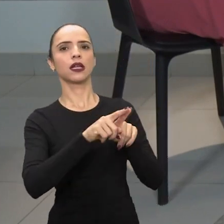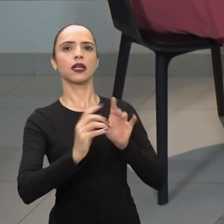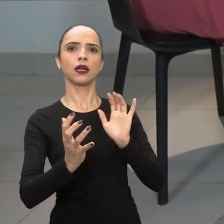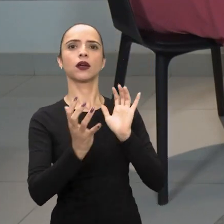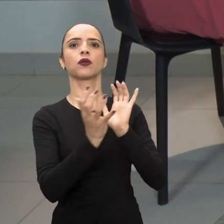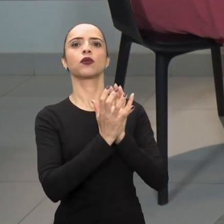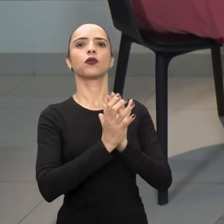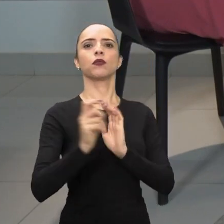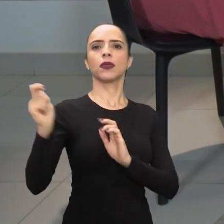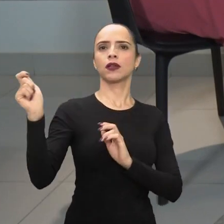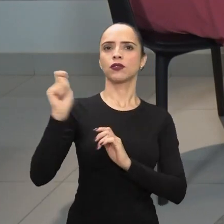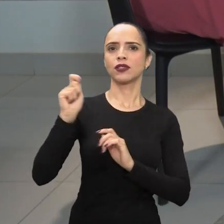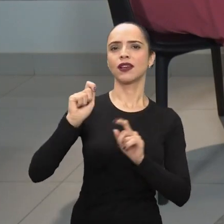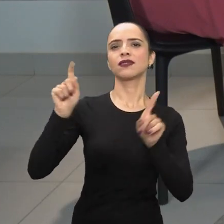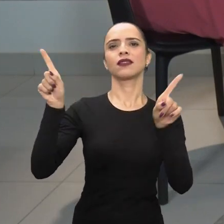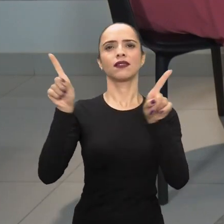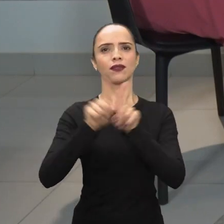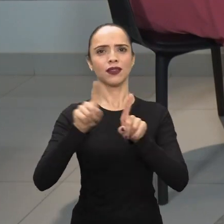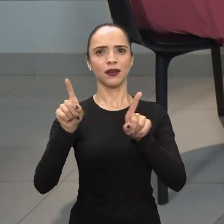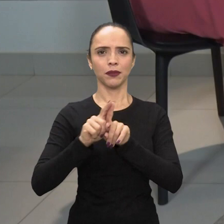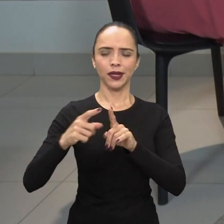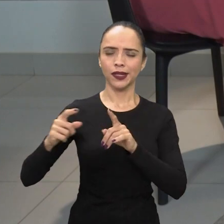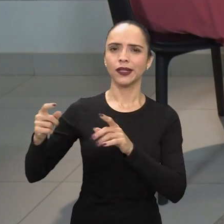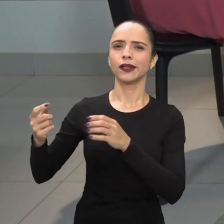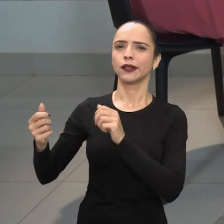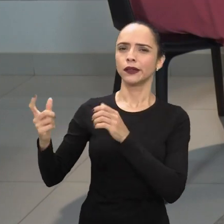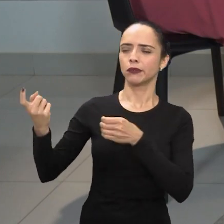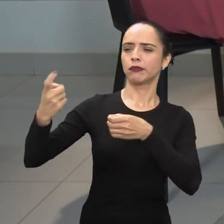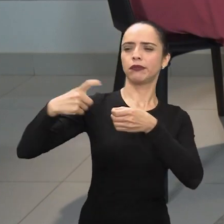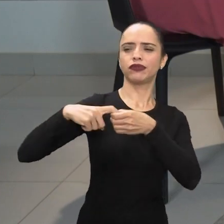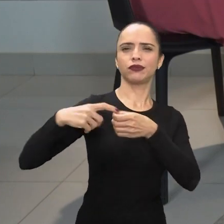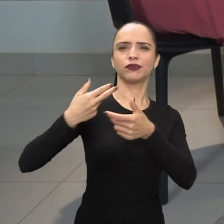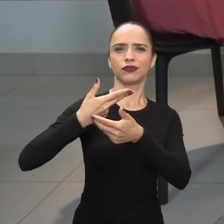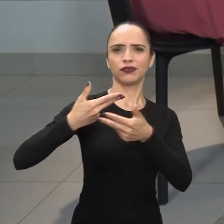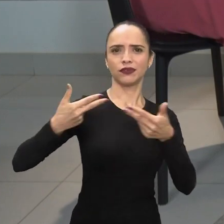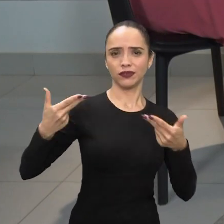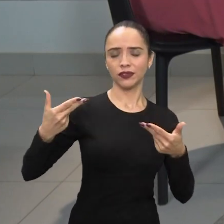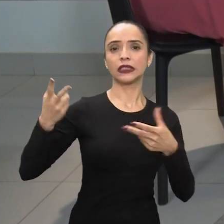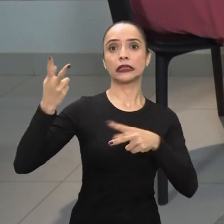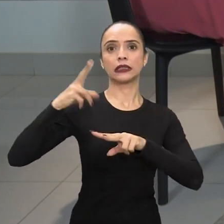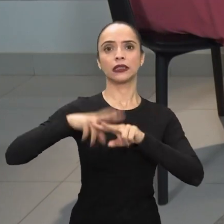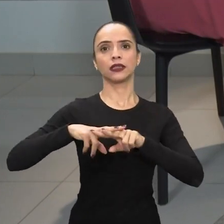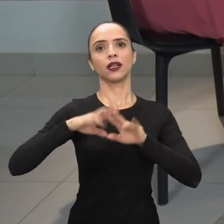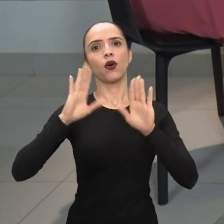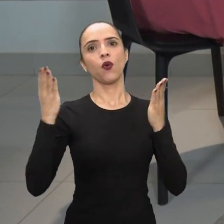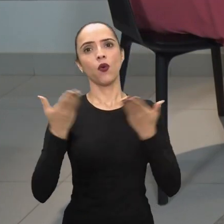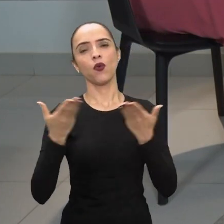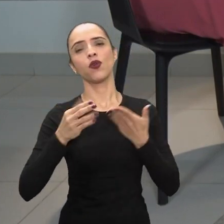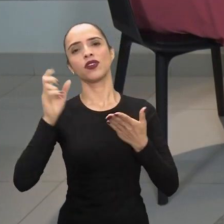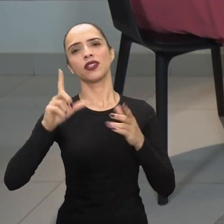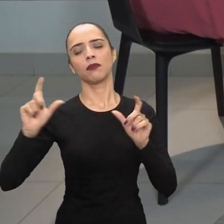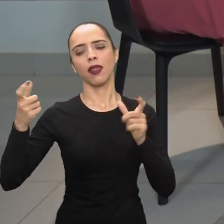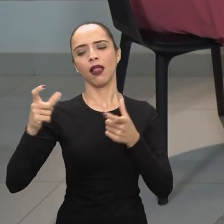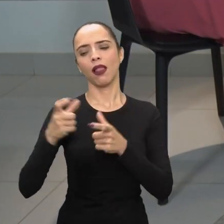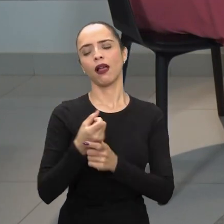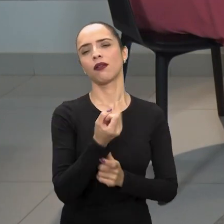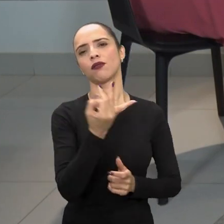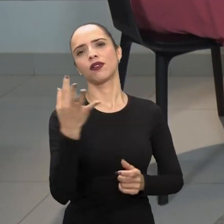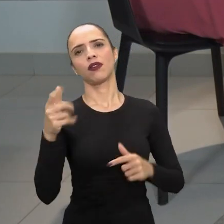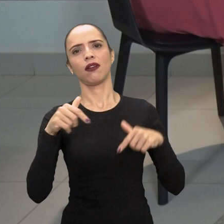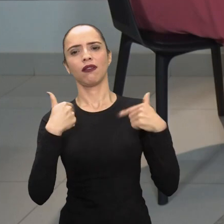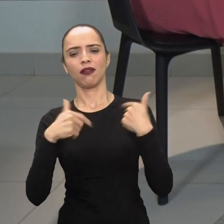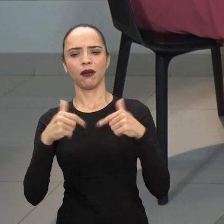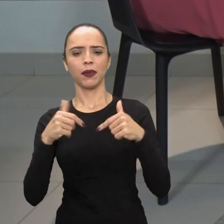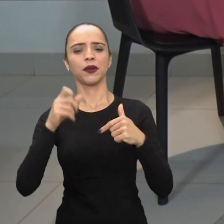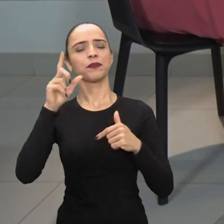grupos com associações com cooperativas com empresas né O que a gente tem hoje é uma diminuição é da quantidade de trabalho e mesmo essa proposta que